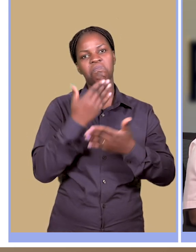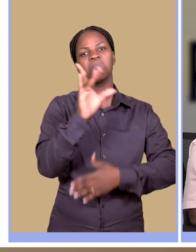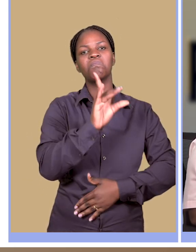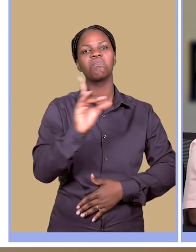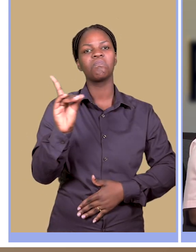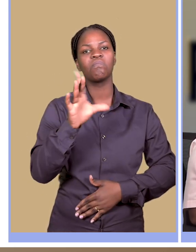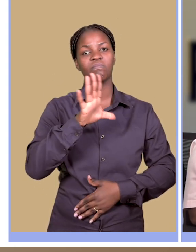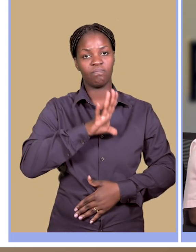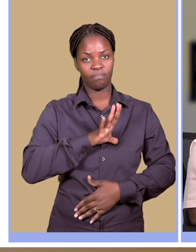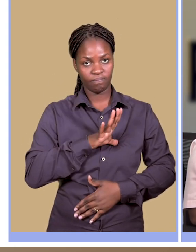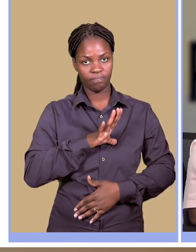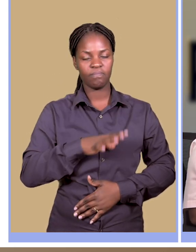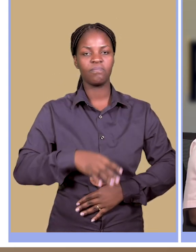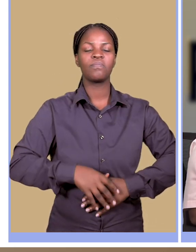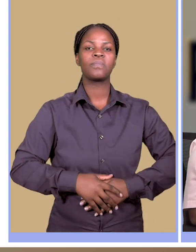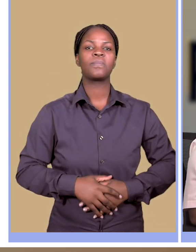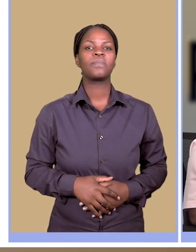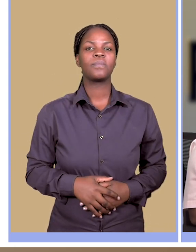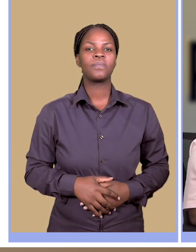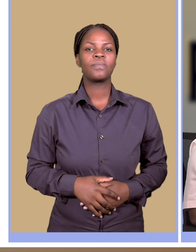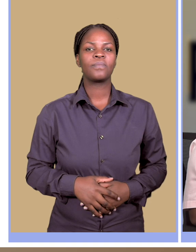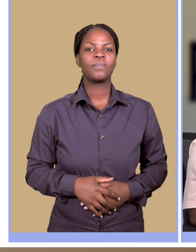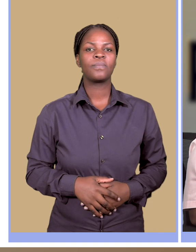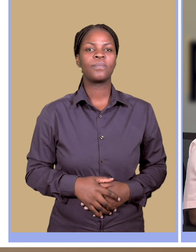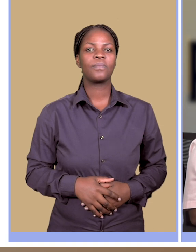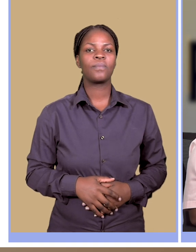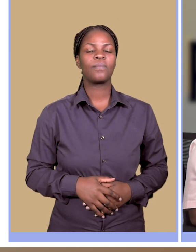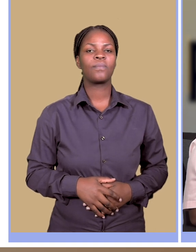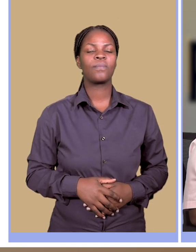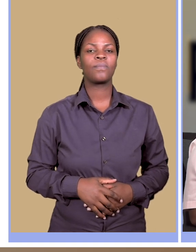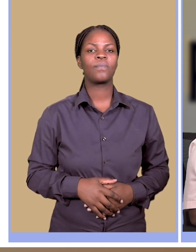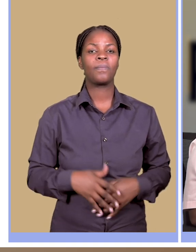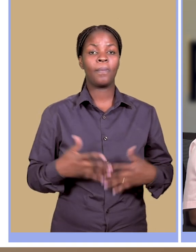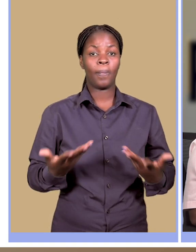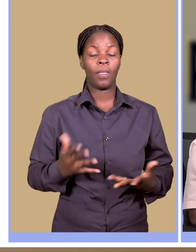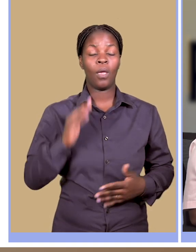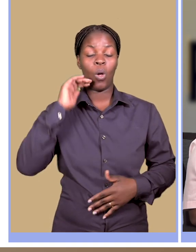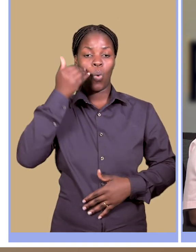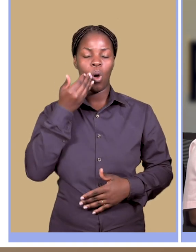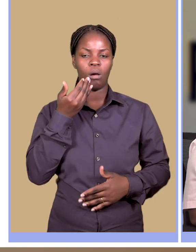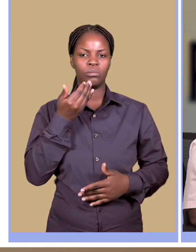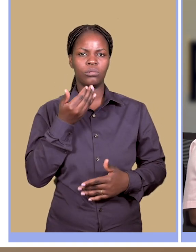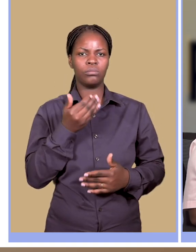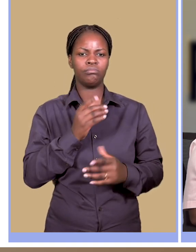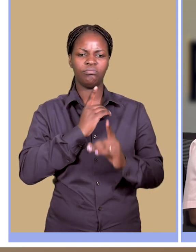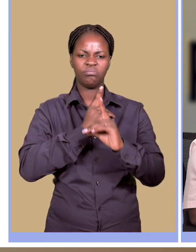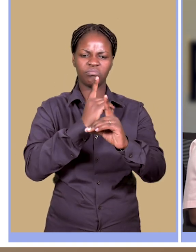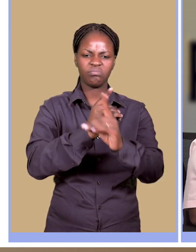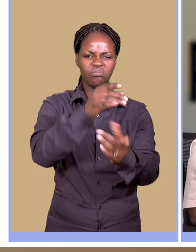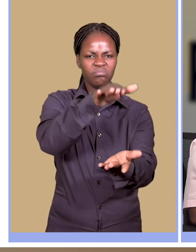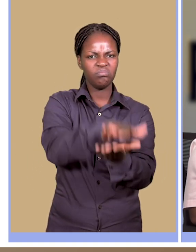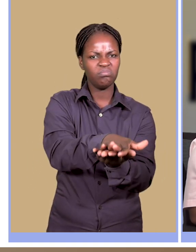executar, em interação com o ambiente, em interação com